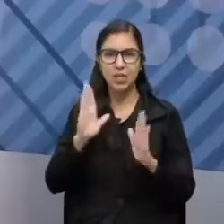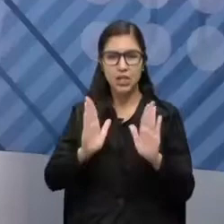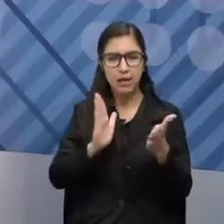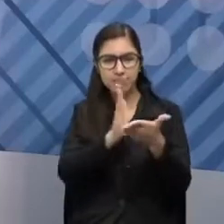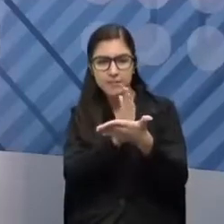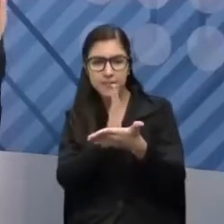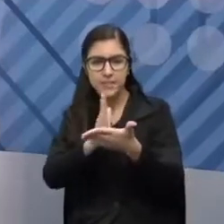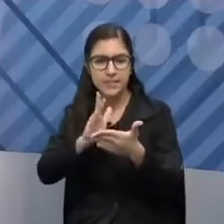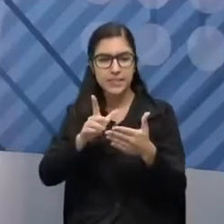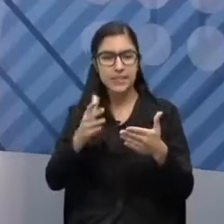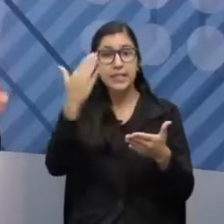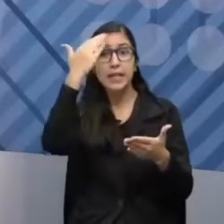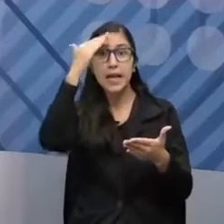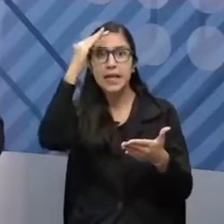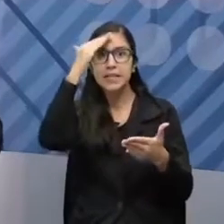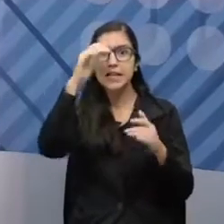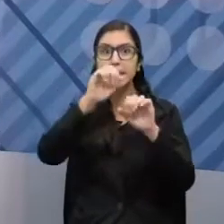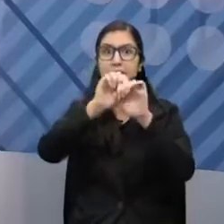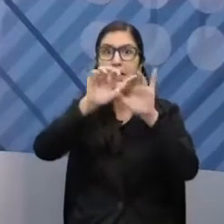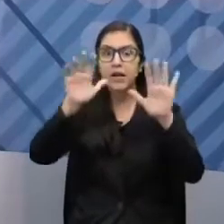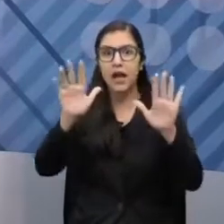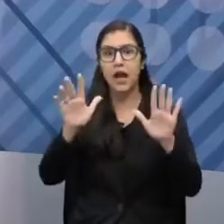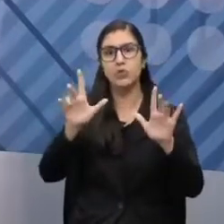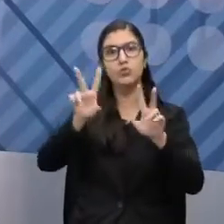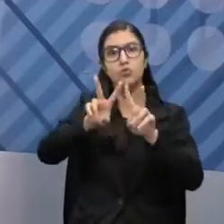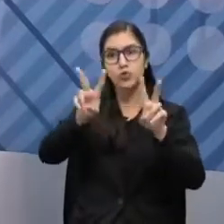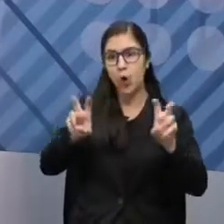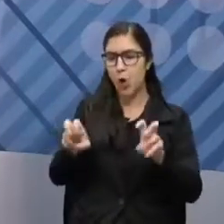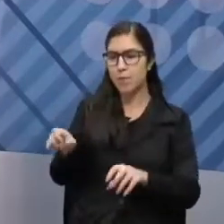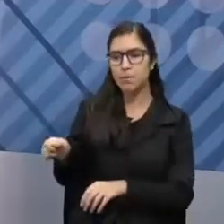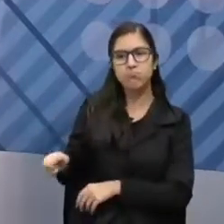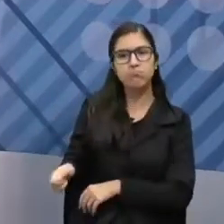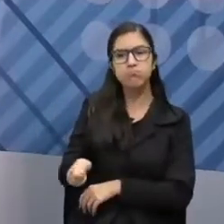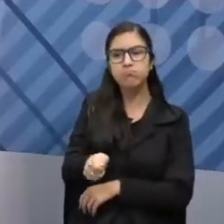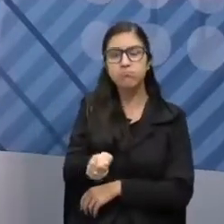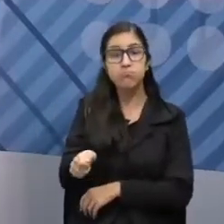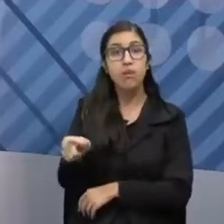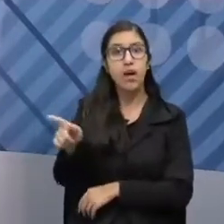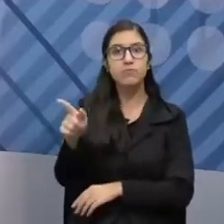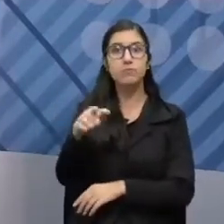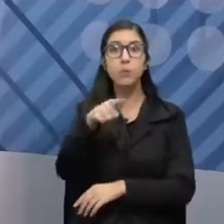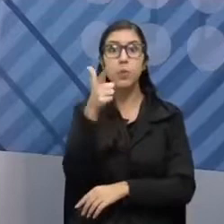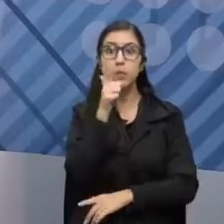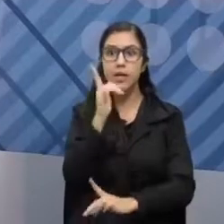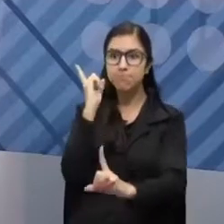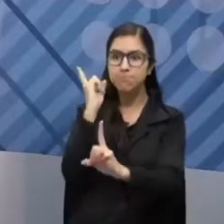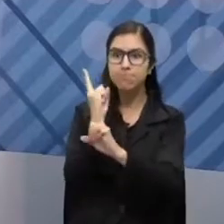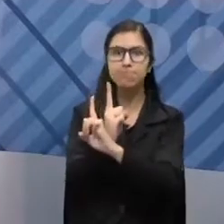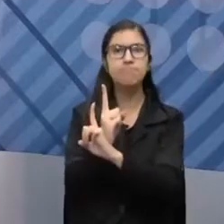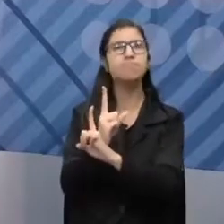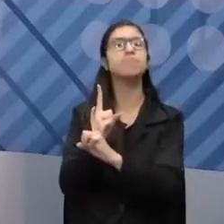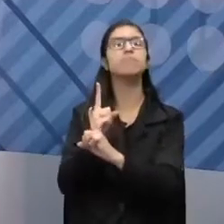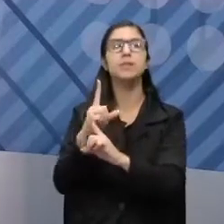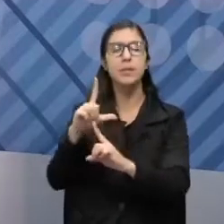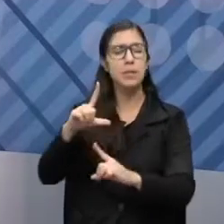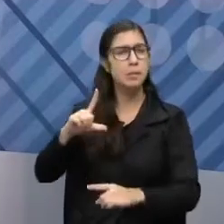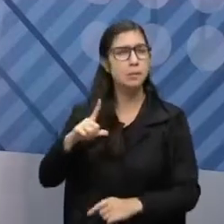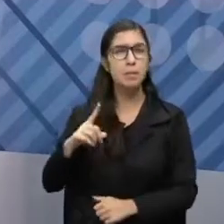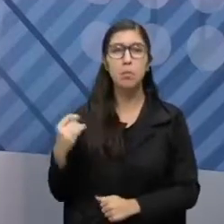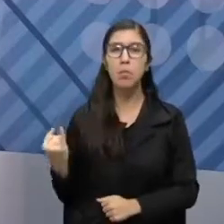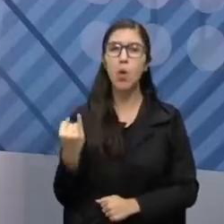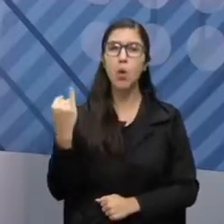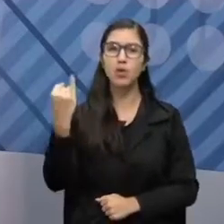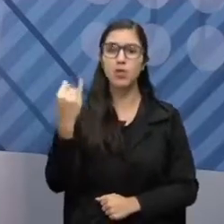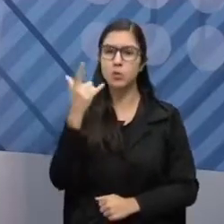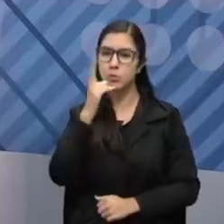classificação, essa compreensão sobre essa bengala, porque ela identifica, ela tem uma importância muito grande